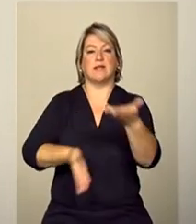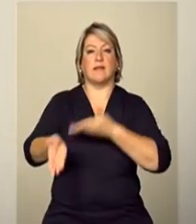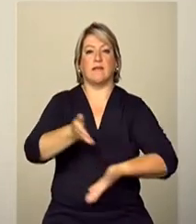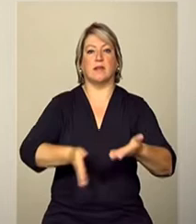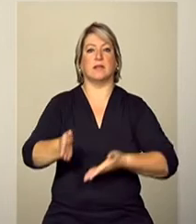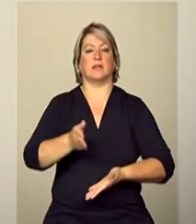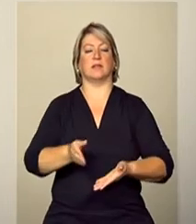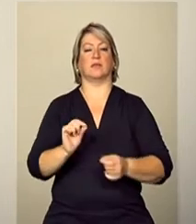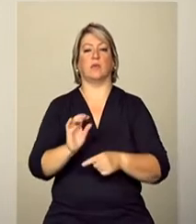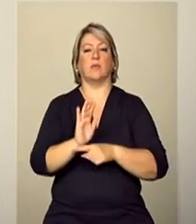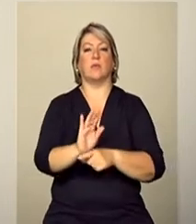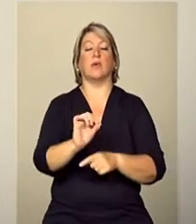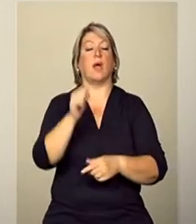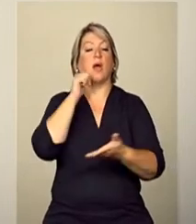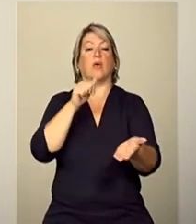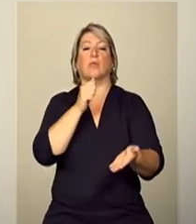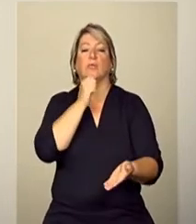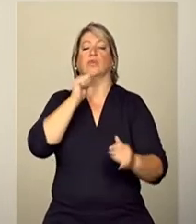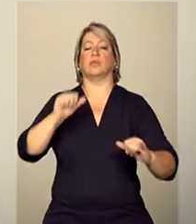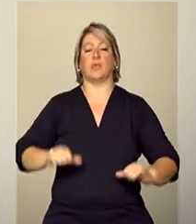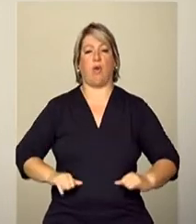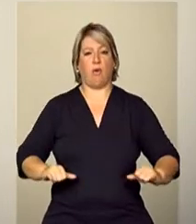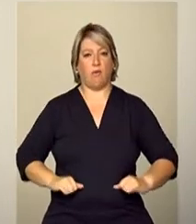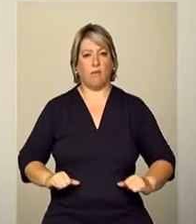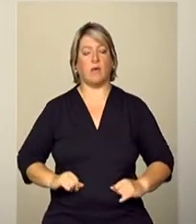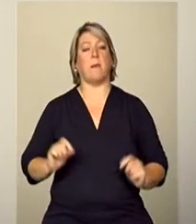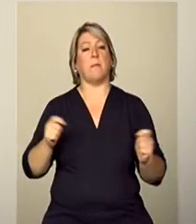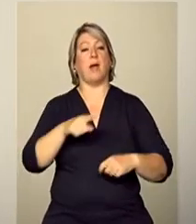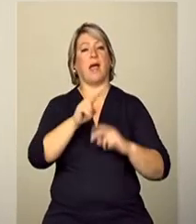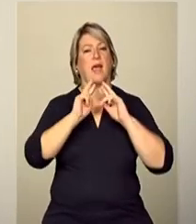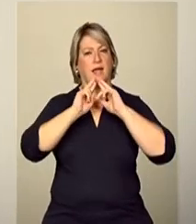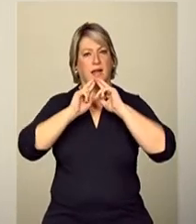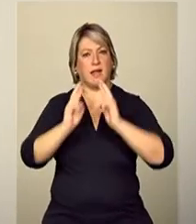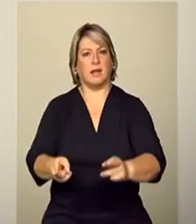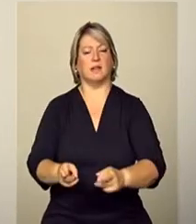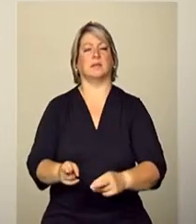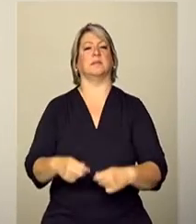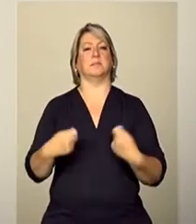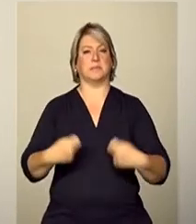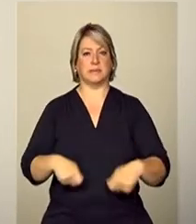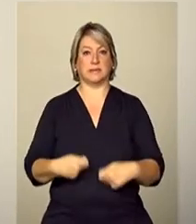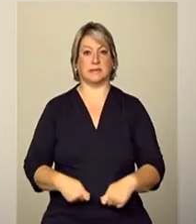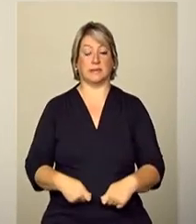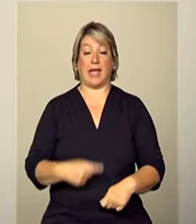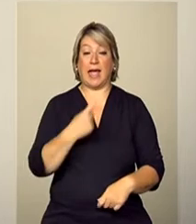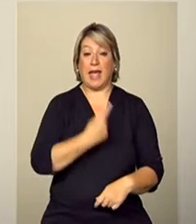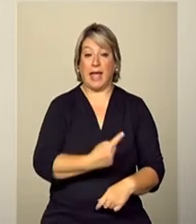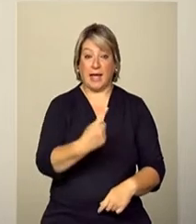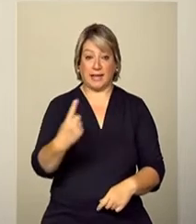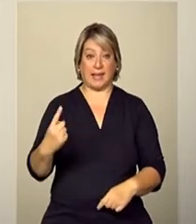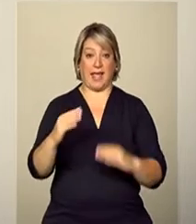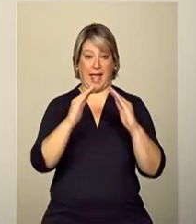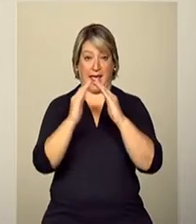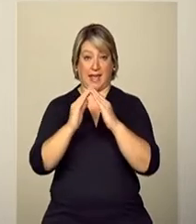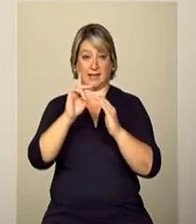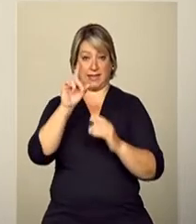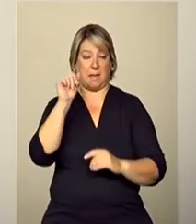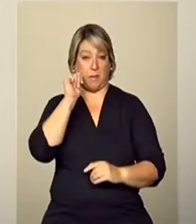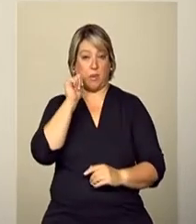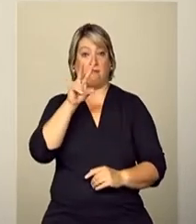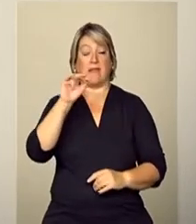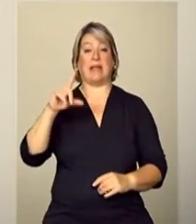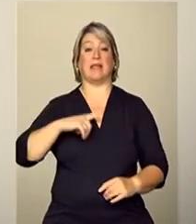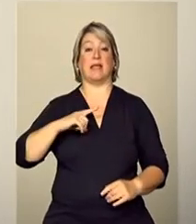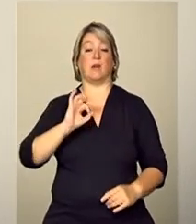mulher que sofreu a violência para Que ela possa o seu agressor cada casa da mulher vai ter